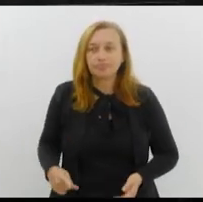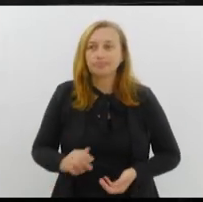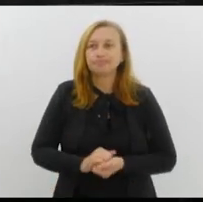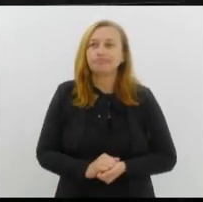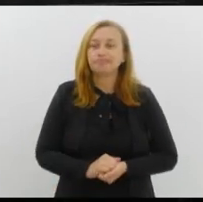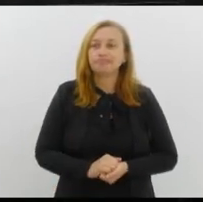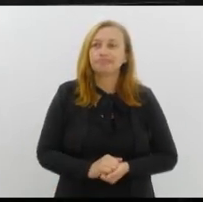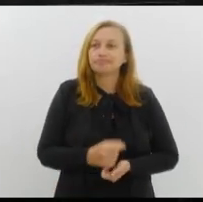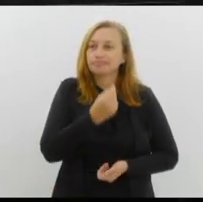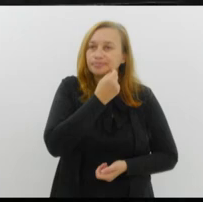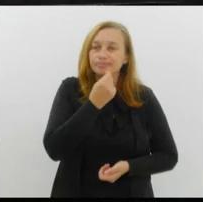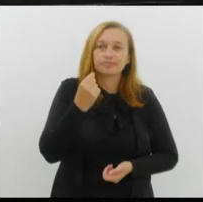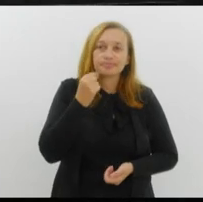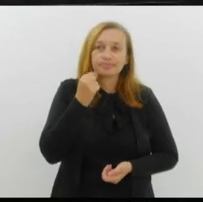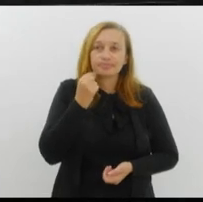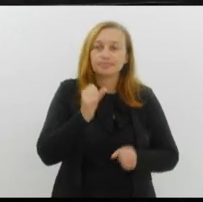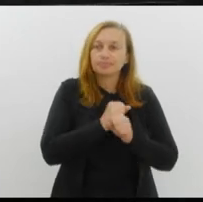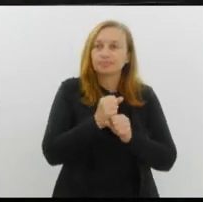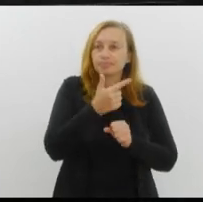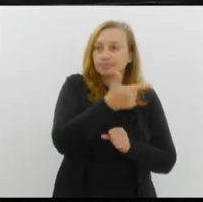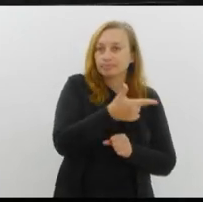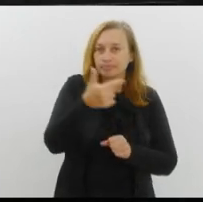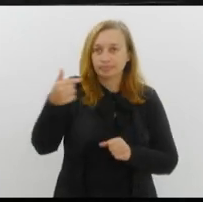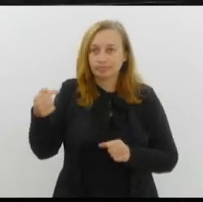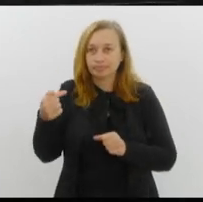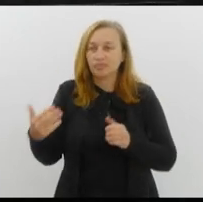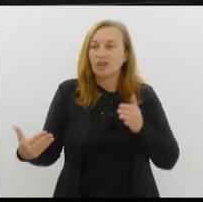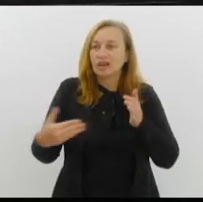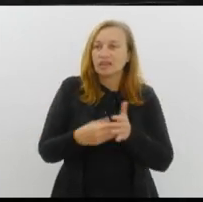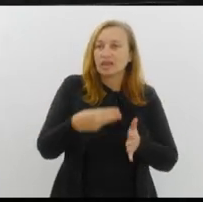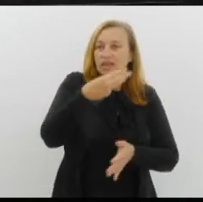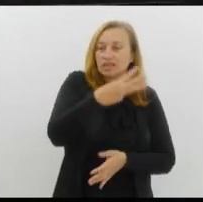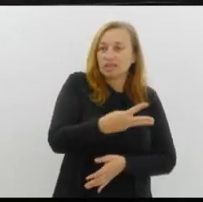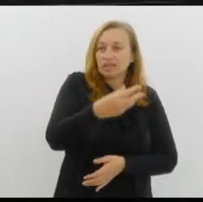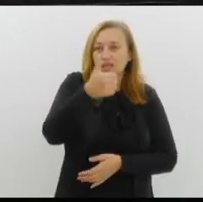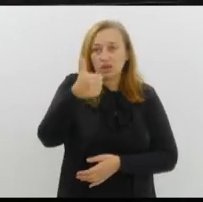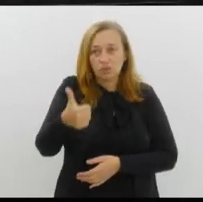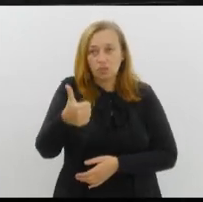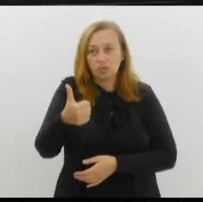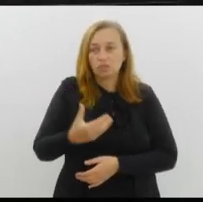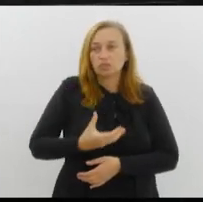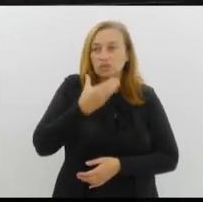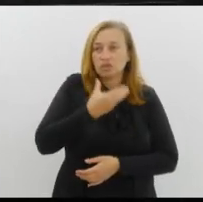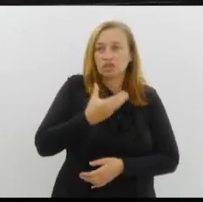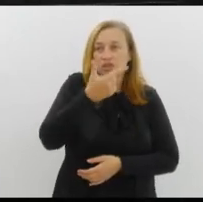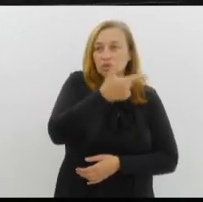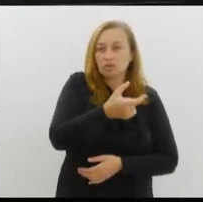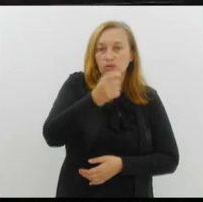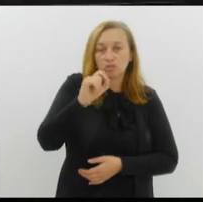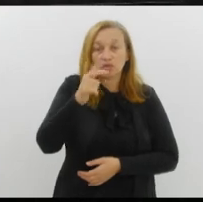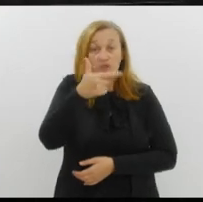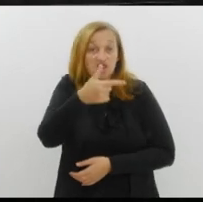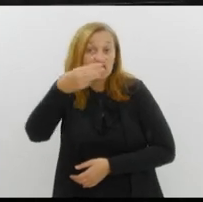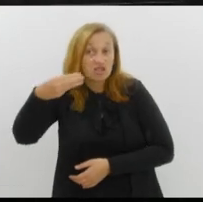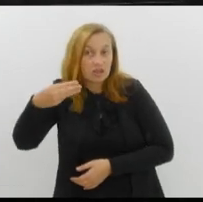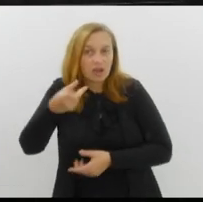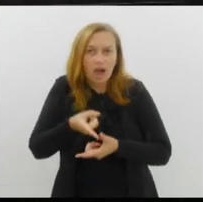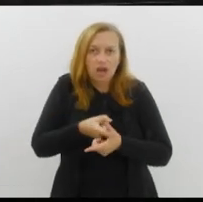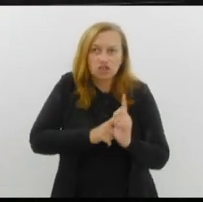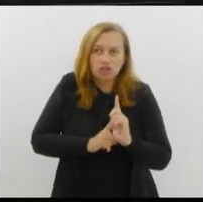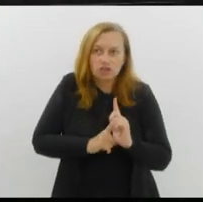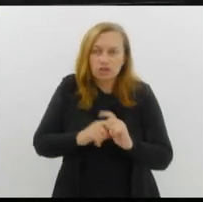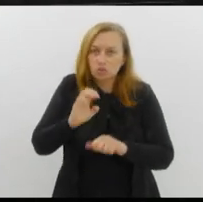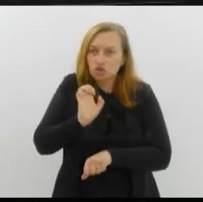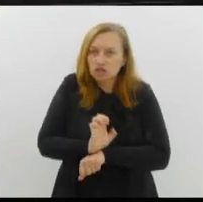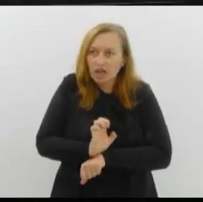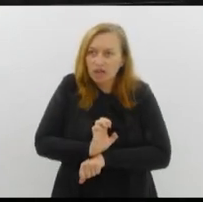de setembro de 2017 a 31 de dezembro de 2023, a dívida do